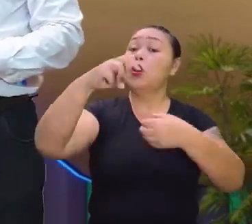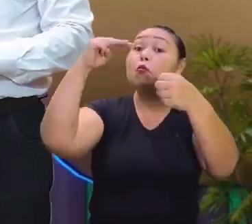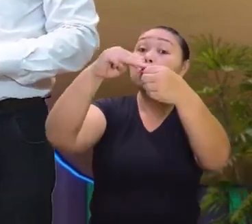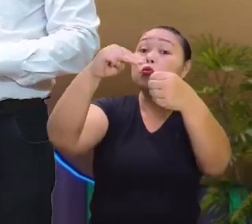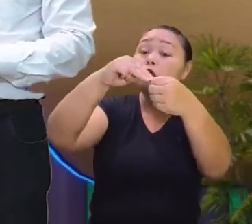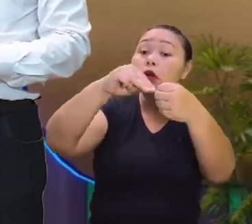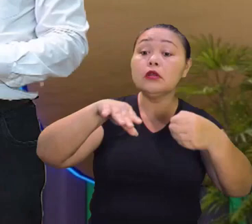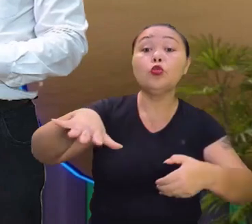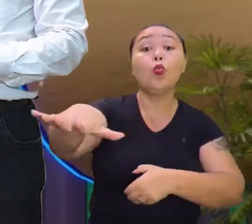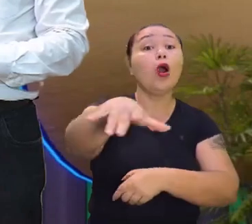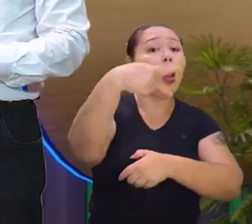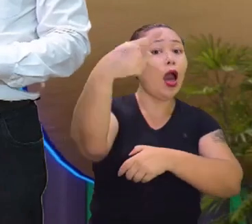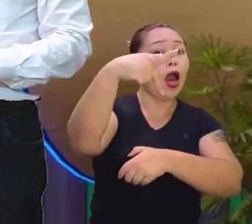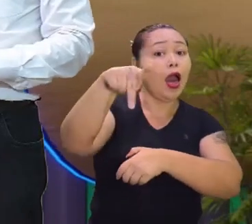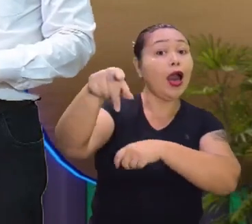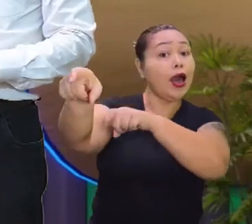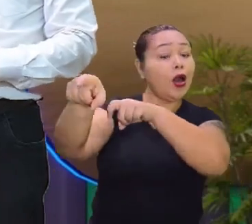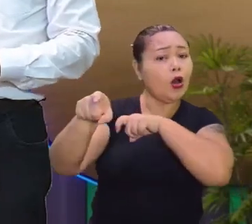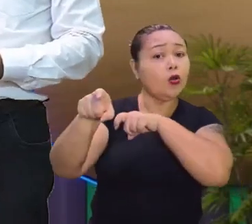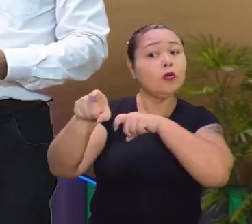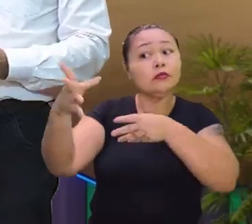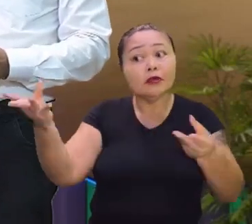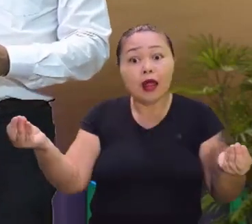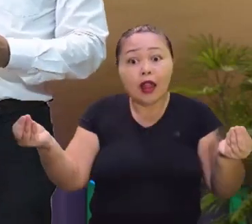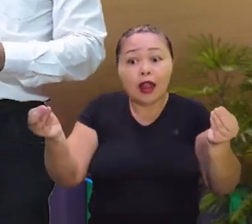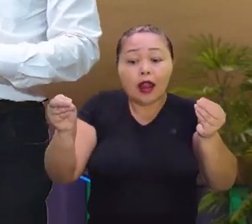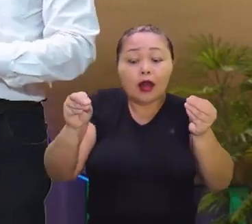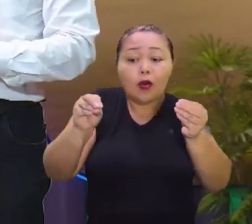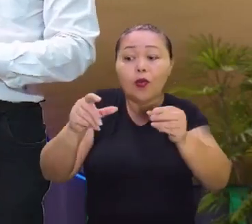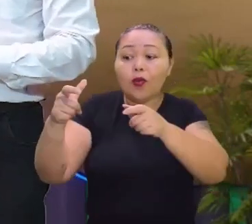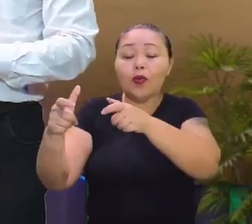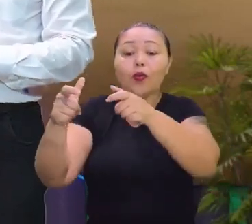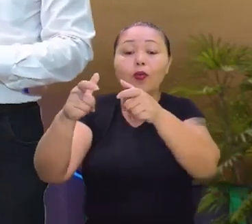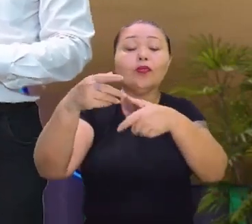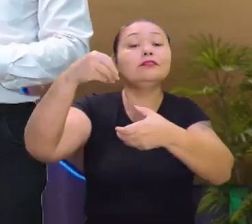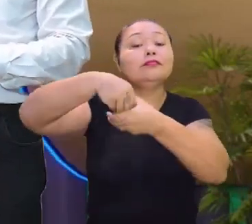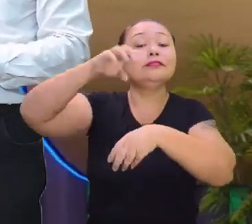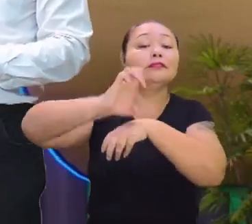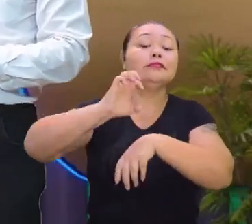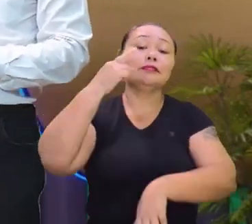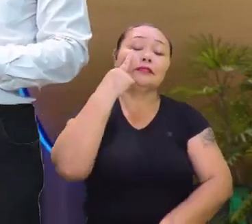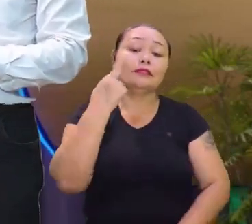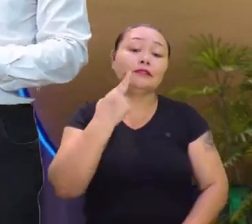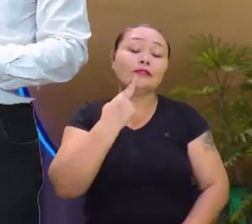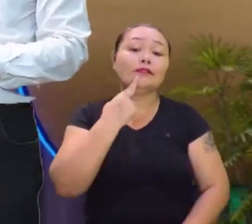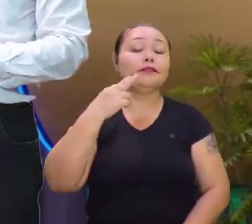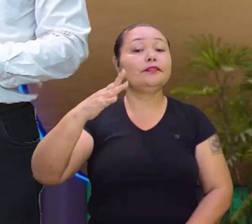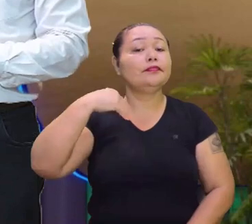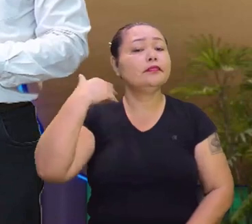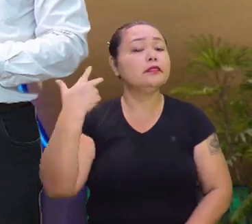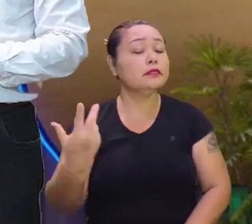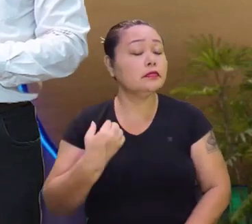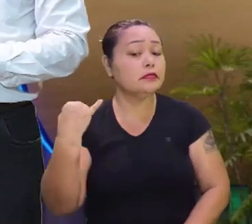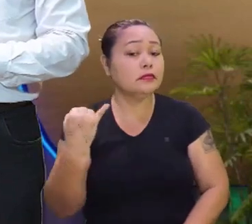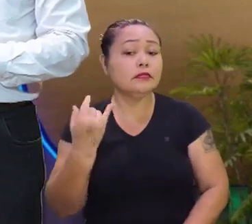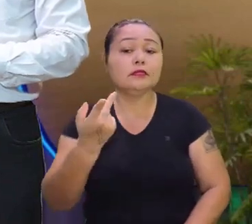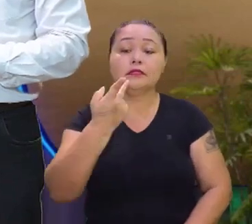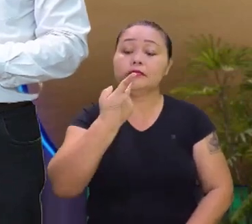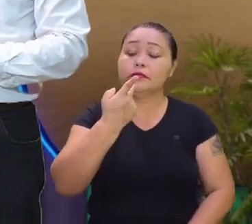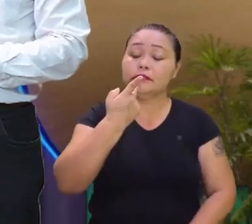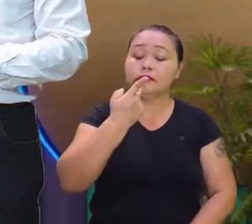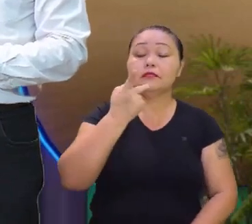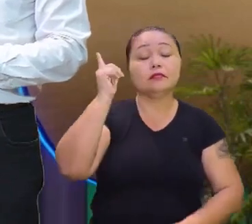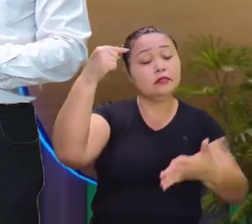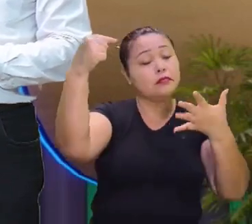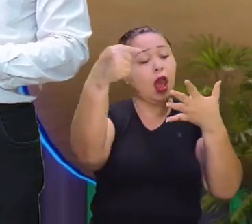município, da tua área rural, ele abastece vários locais do estado de Rondônia. Perfeito. Então, olha só, é importante falar sobre